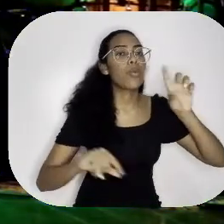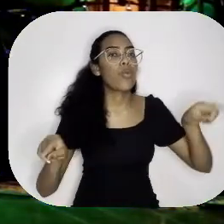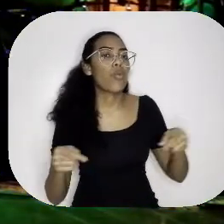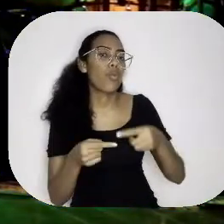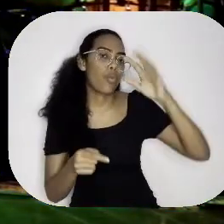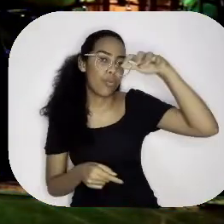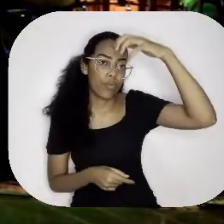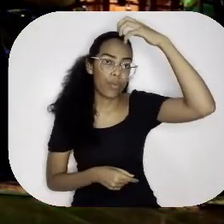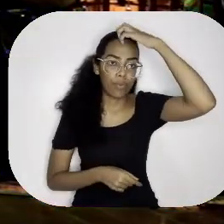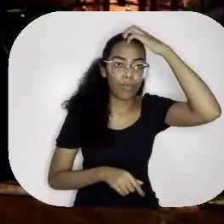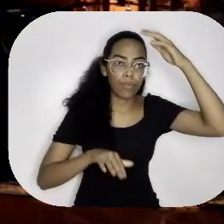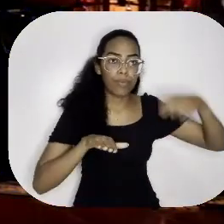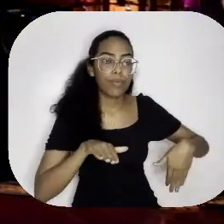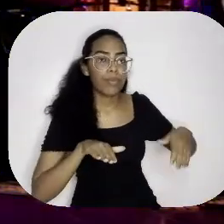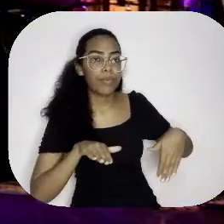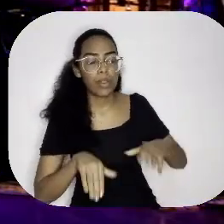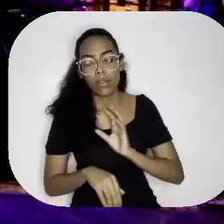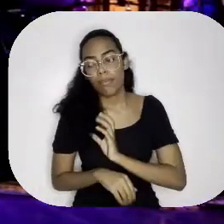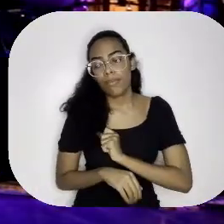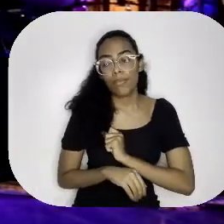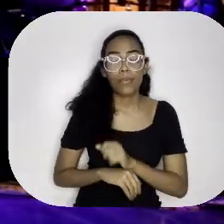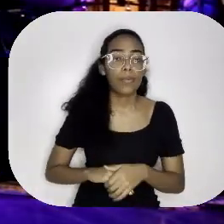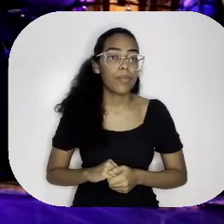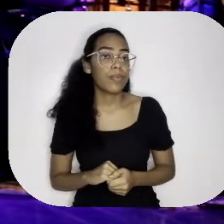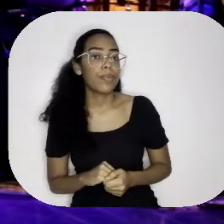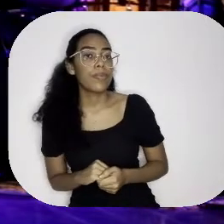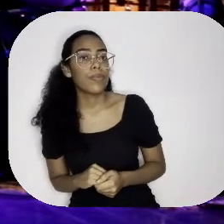Iemanjá é amar. Quero ouvir